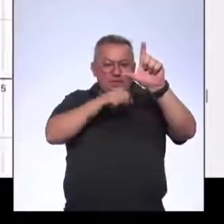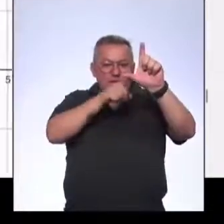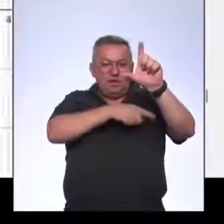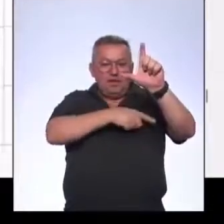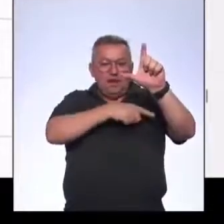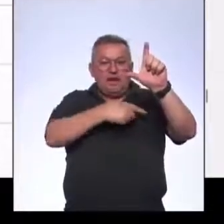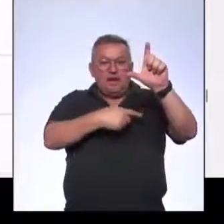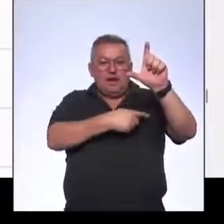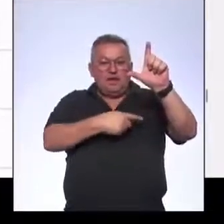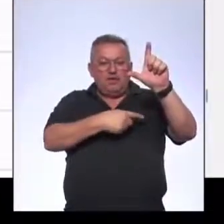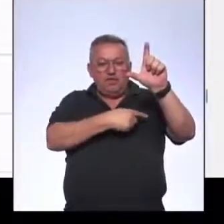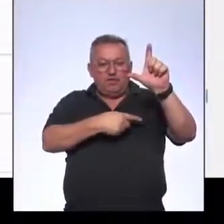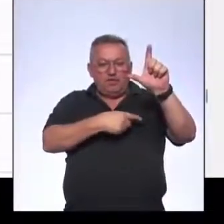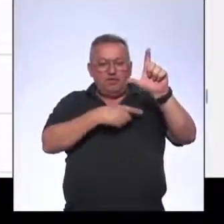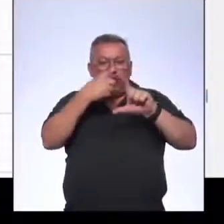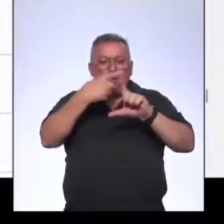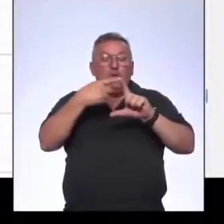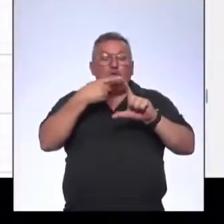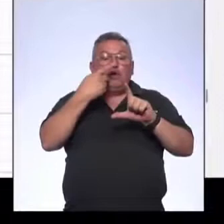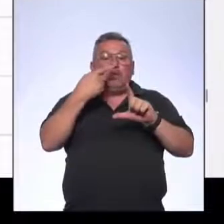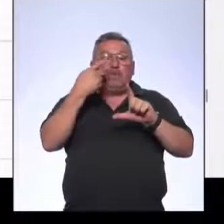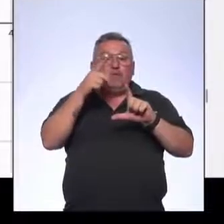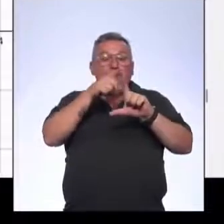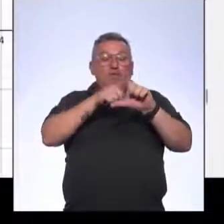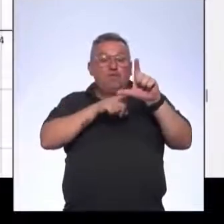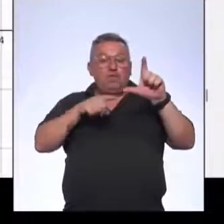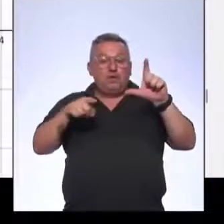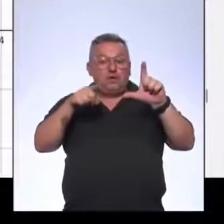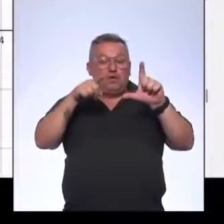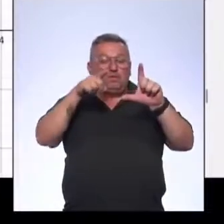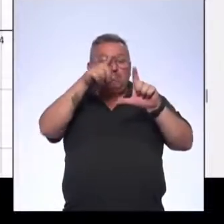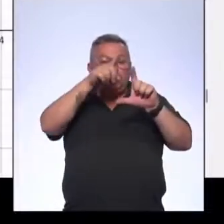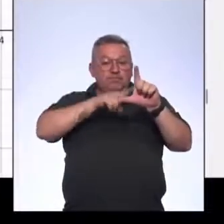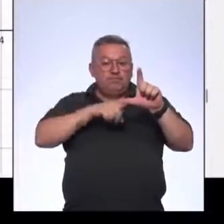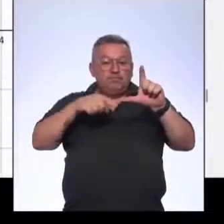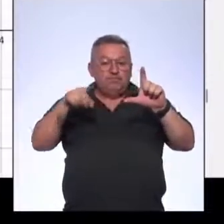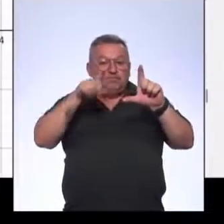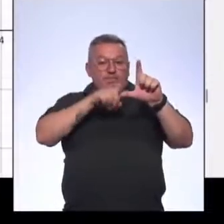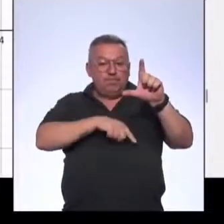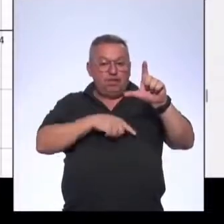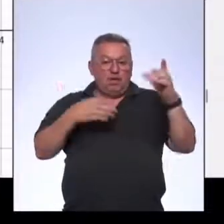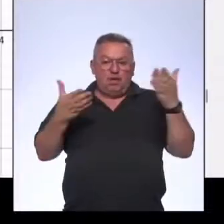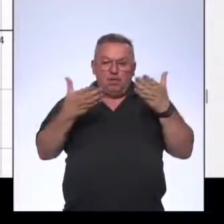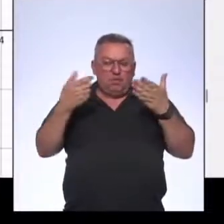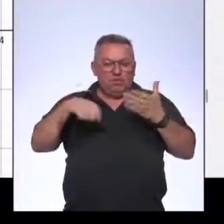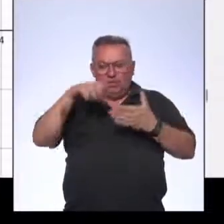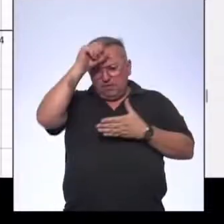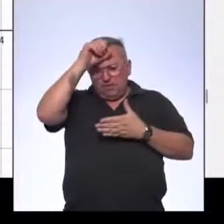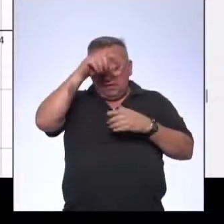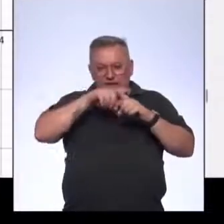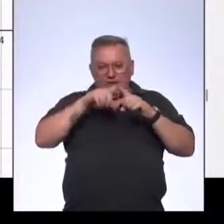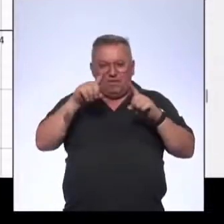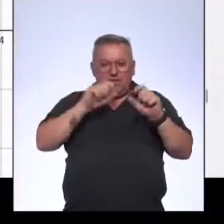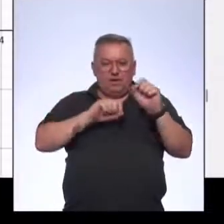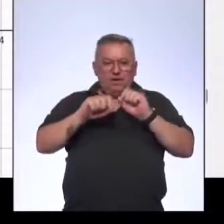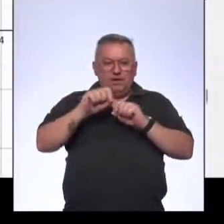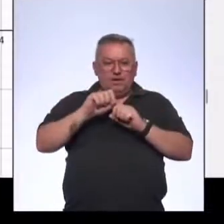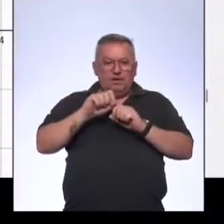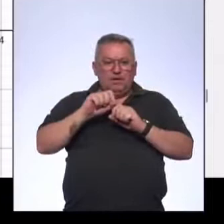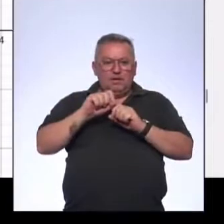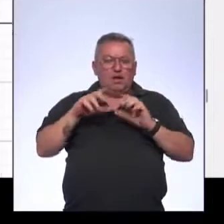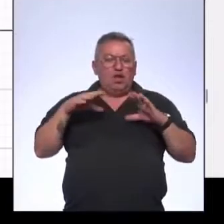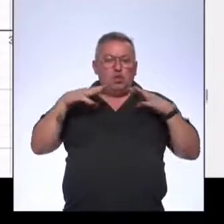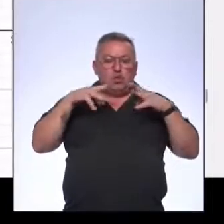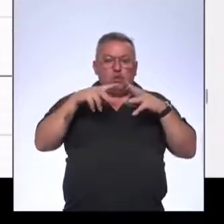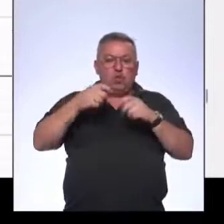valores negativos né quando eu falo de função né nesse caso tão minha dessa função né eles vão precisar aprender esses conceitos agora mas enfim o domínio da função